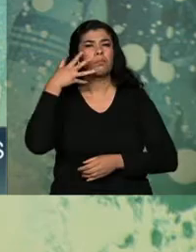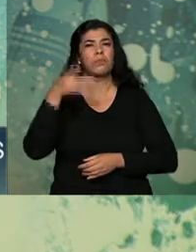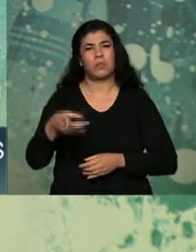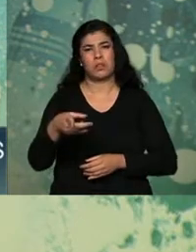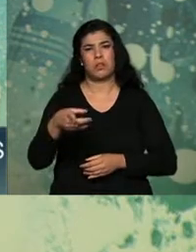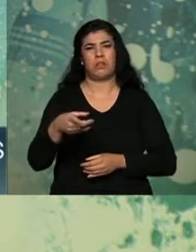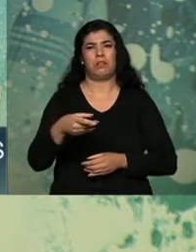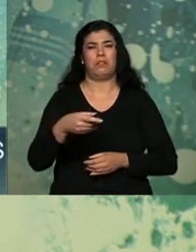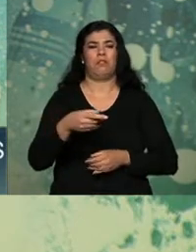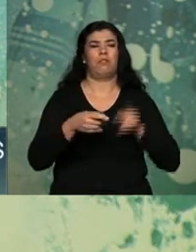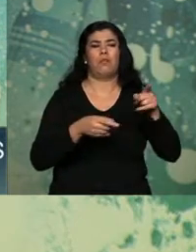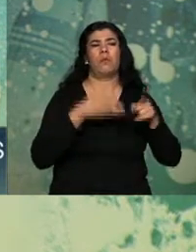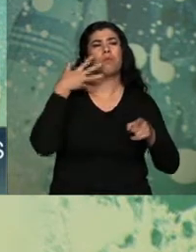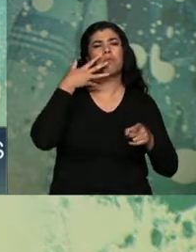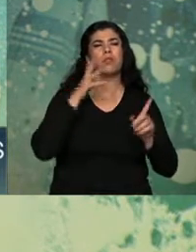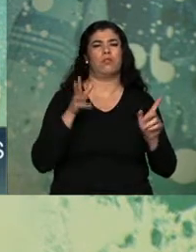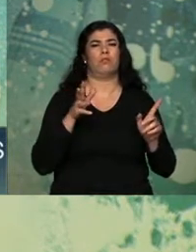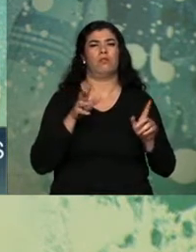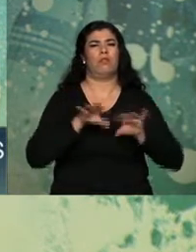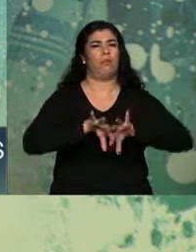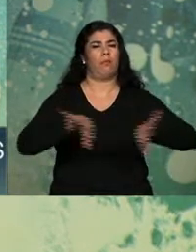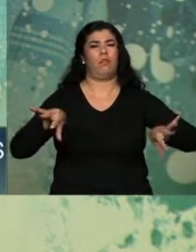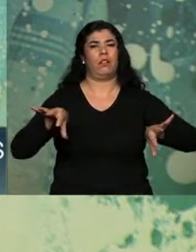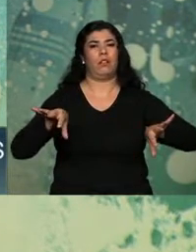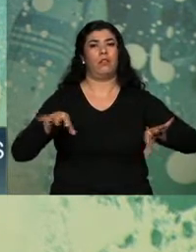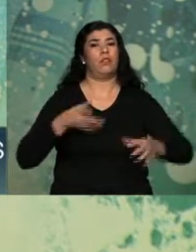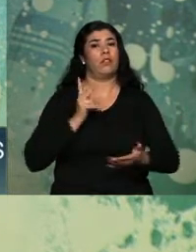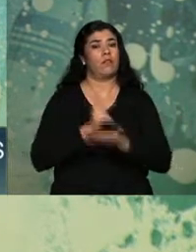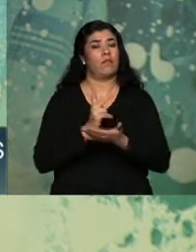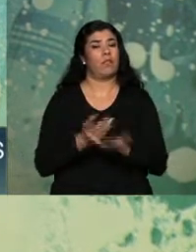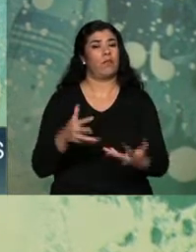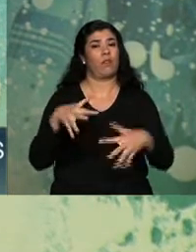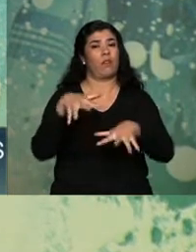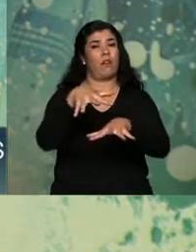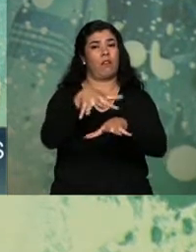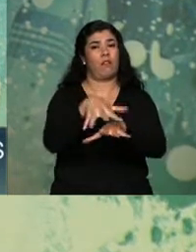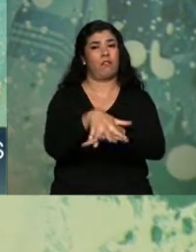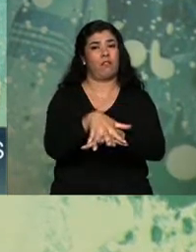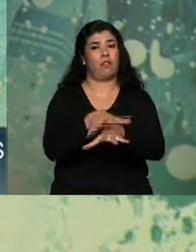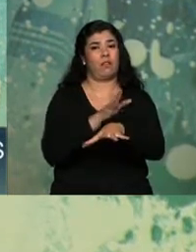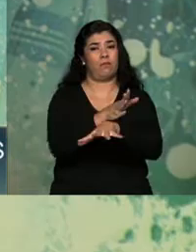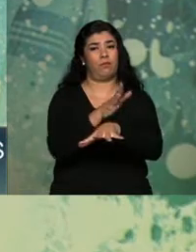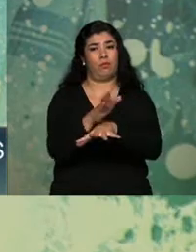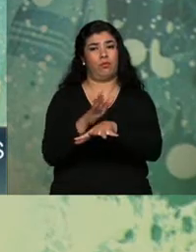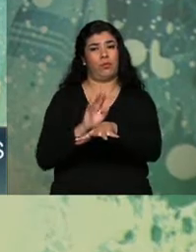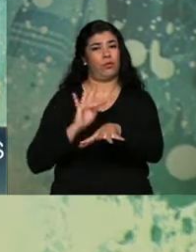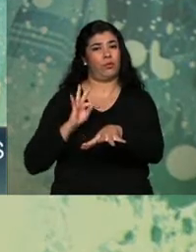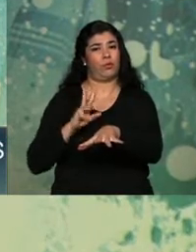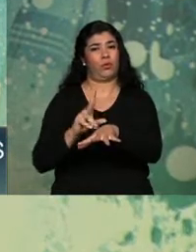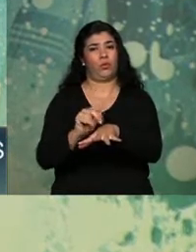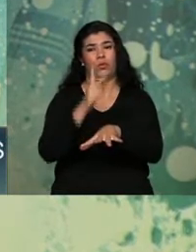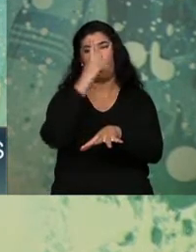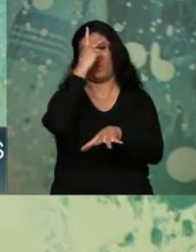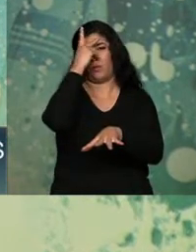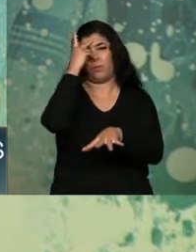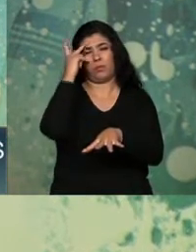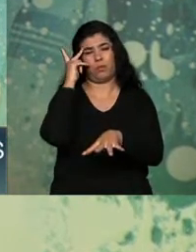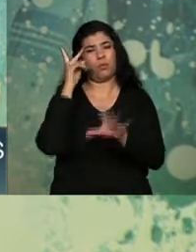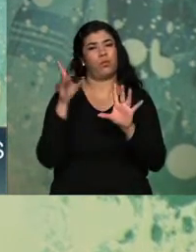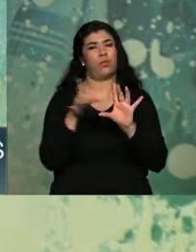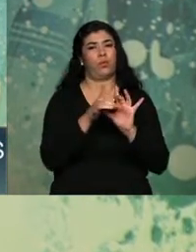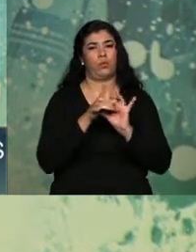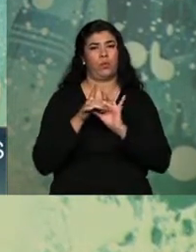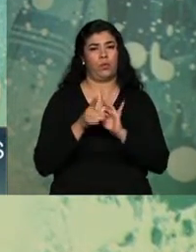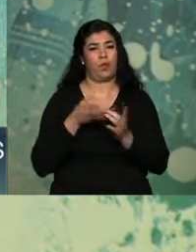trabalhando dentro desse processo. Esse processo foi um processo de integração de todos. Todos eles se emanaram, aprovamos